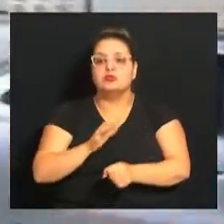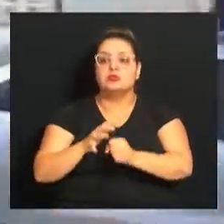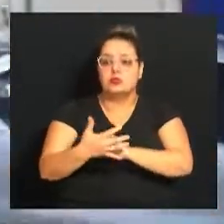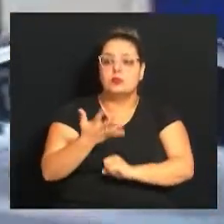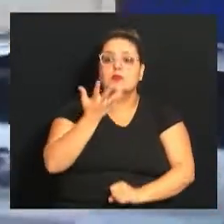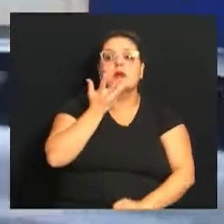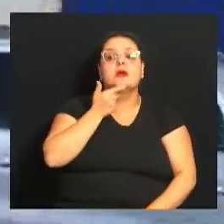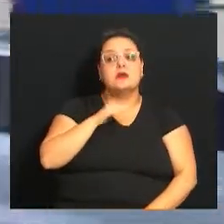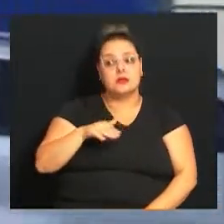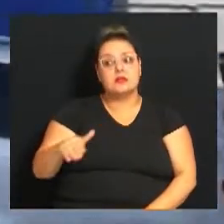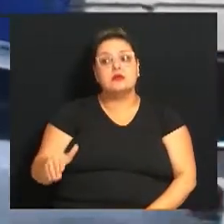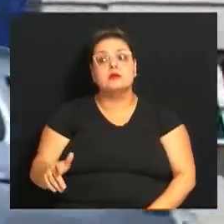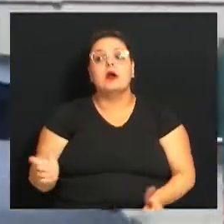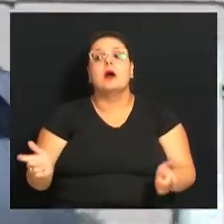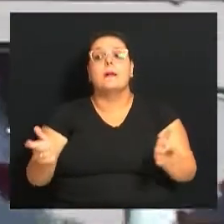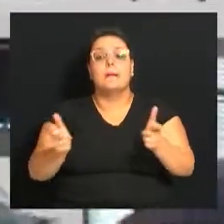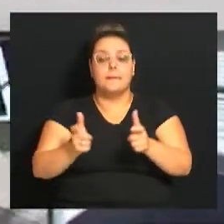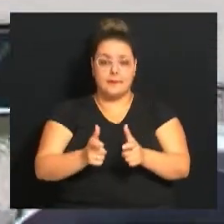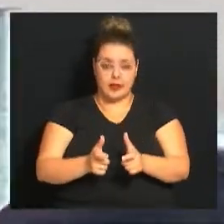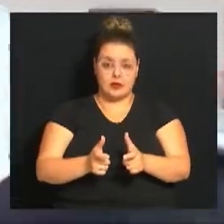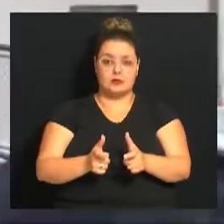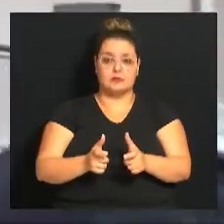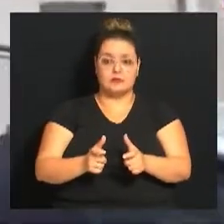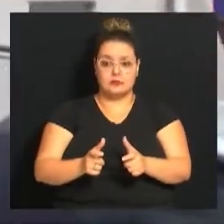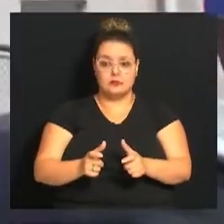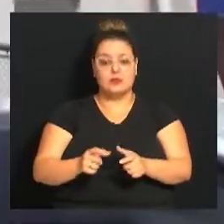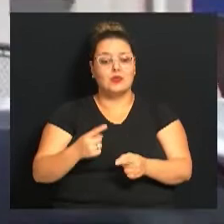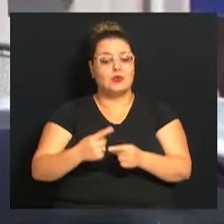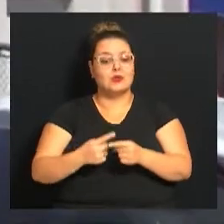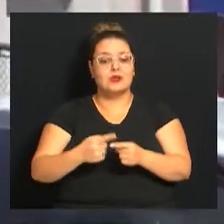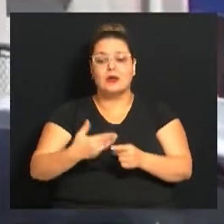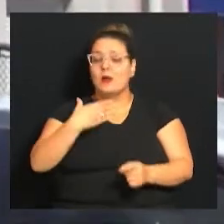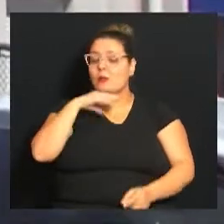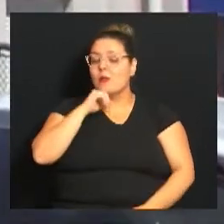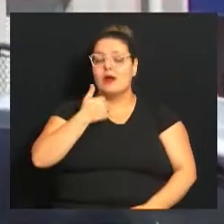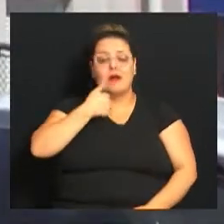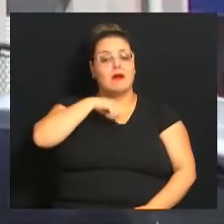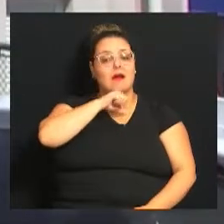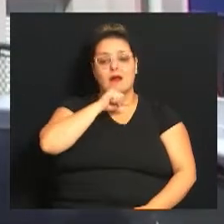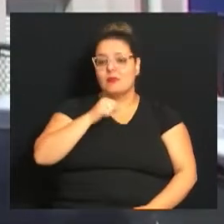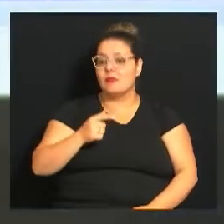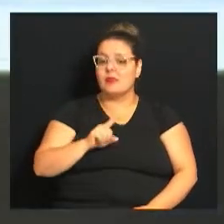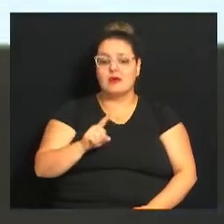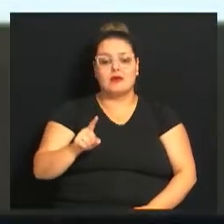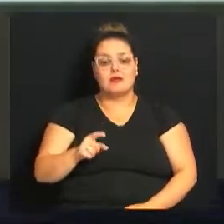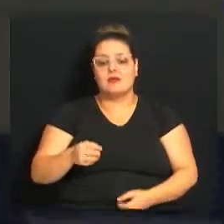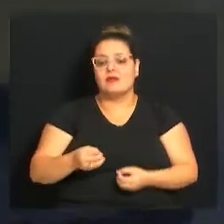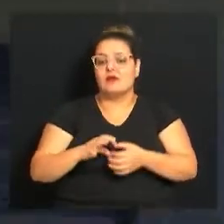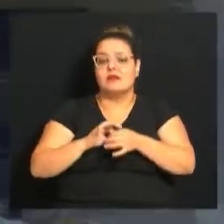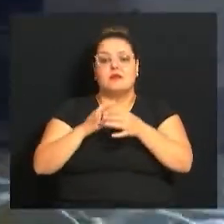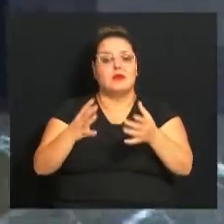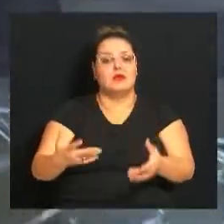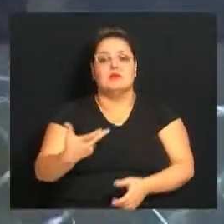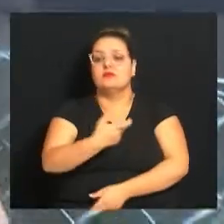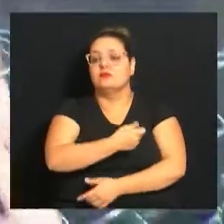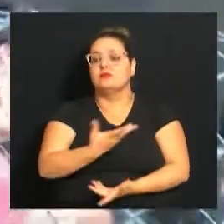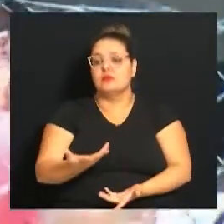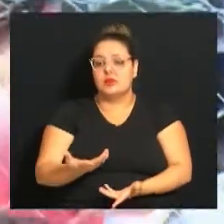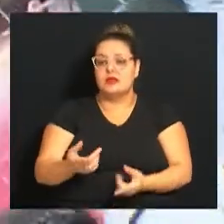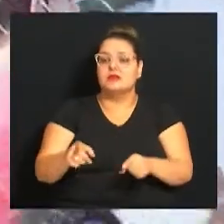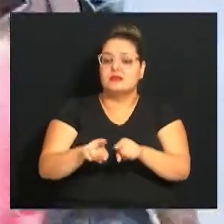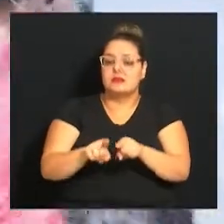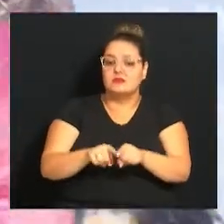município estava baixa por conta da resistência dos pais. Isso também tem sido visto na vacina contra a gripe, ou estamos mais conscientes